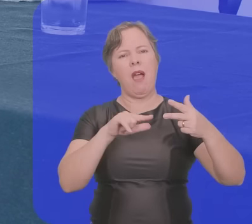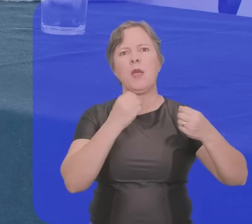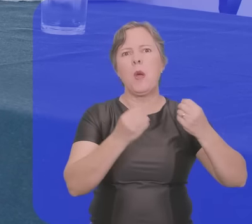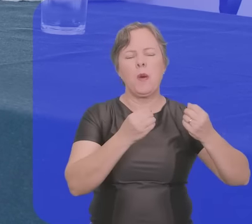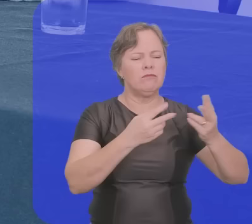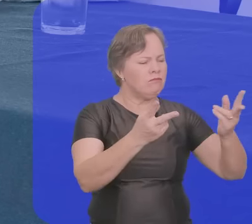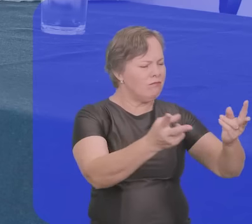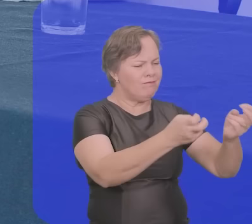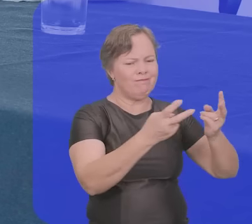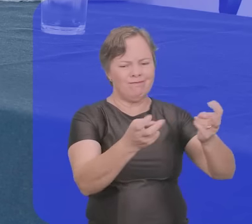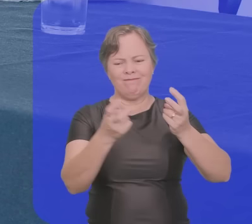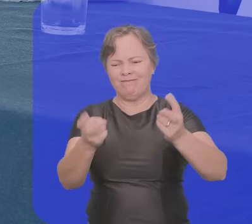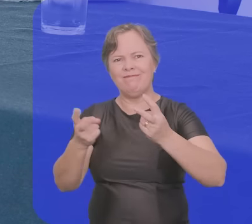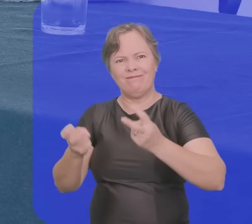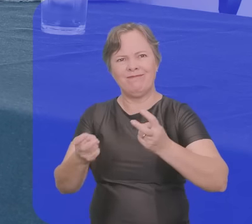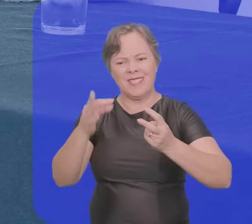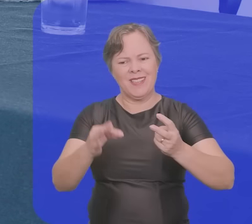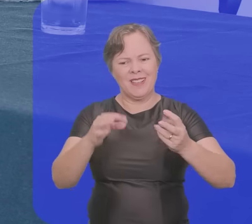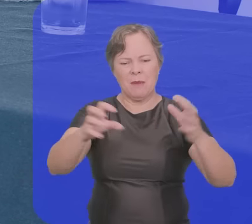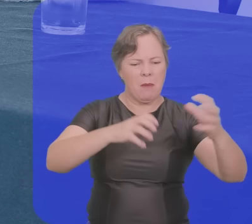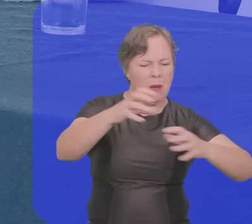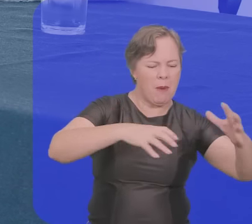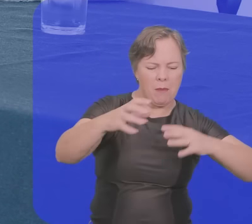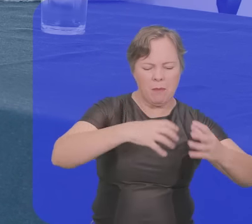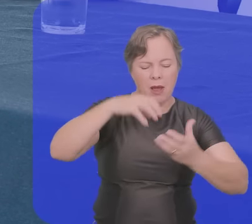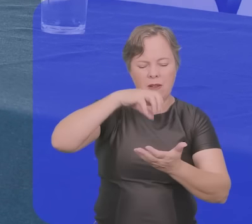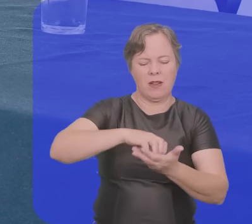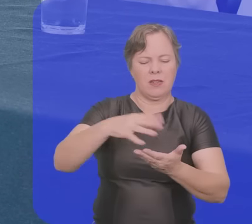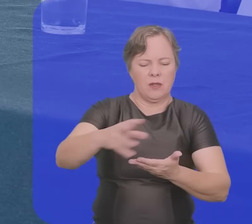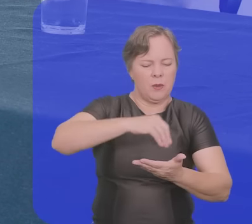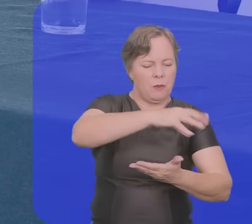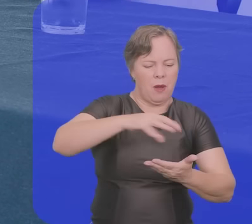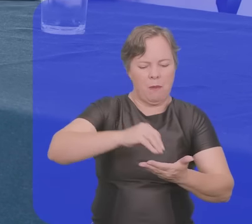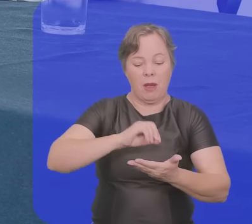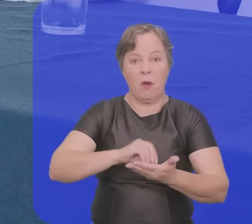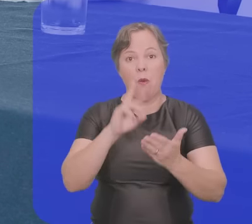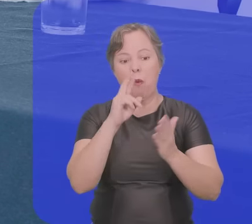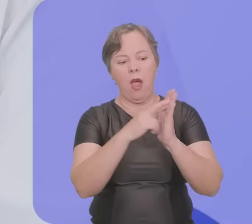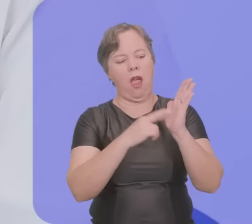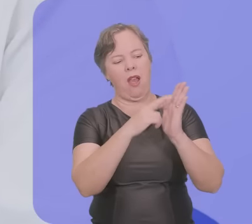experimentar, assim, a partir de 2015 ali com o lançamento da ferramenta. Também